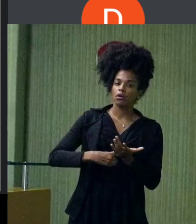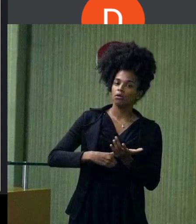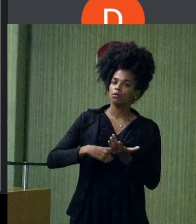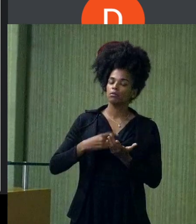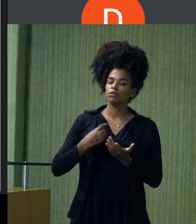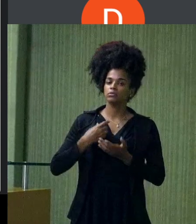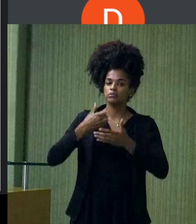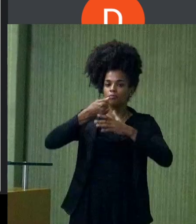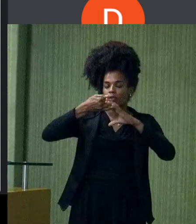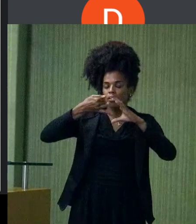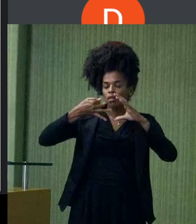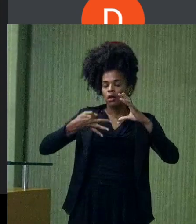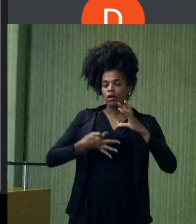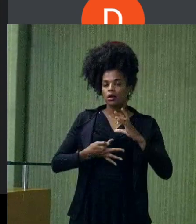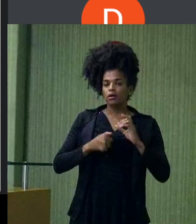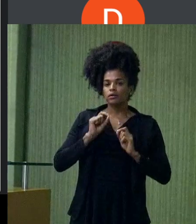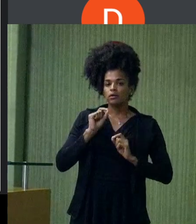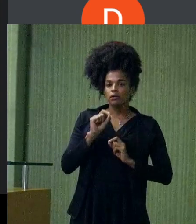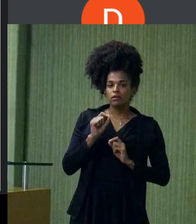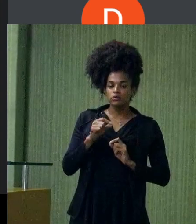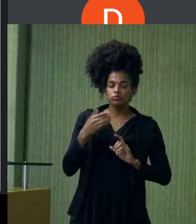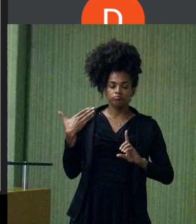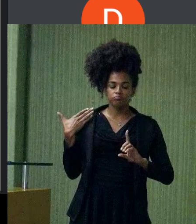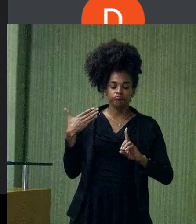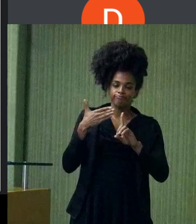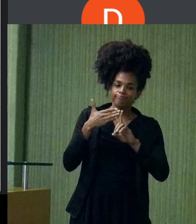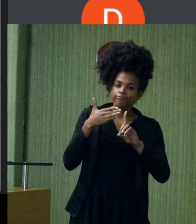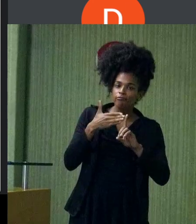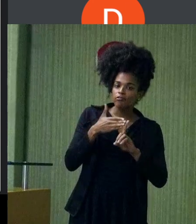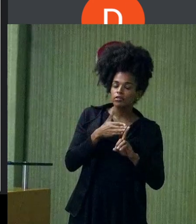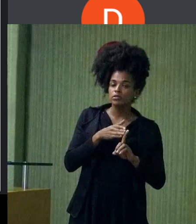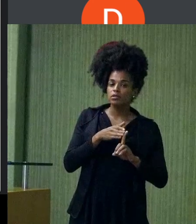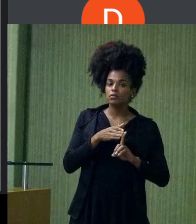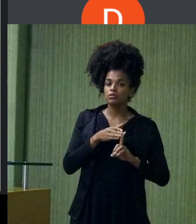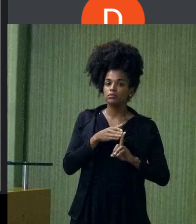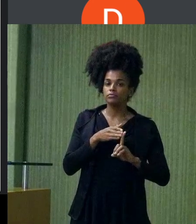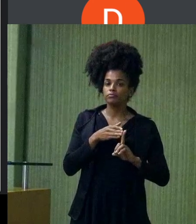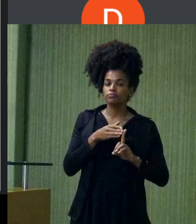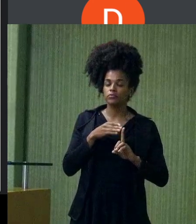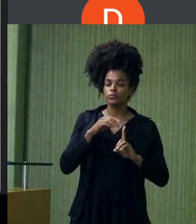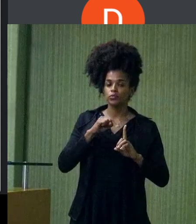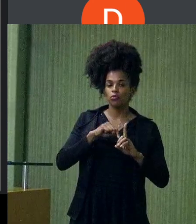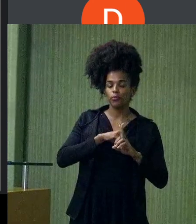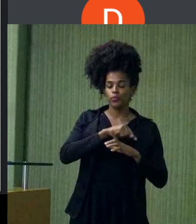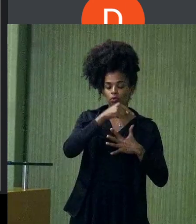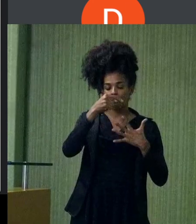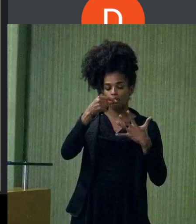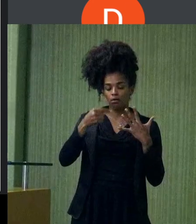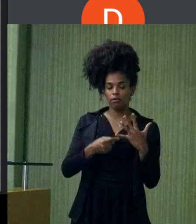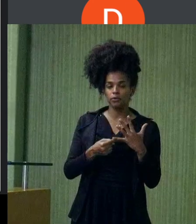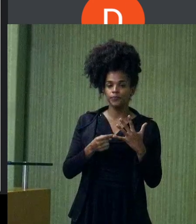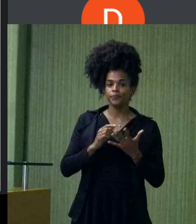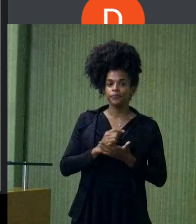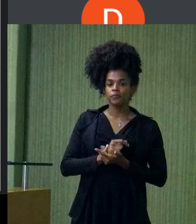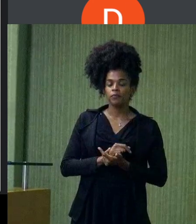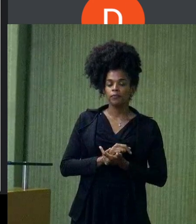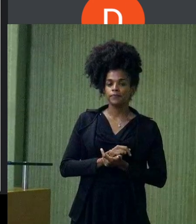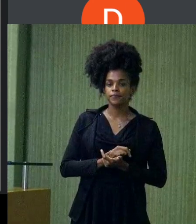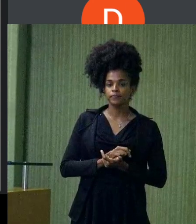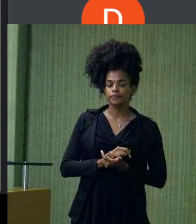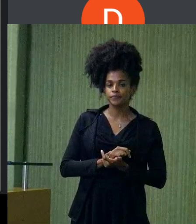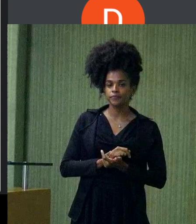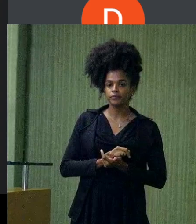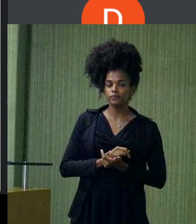muito clara de Quais são esses referenciais mínimos de qualidade da oferta né a mesmo E do mesmo modo Os